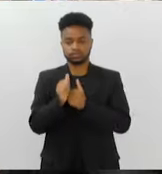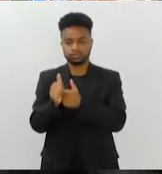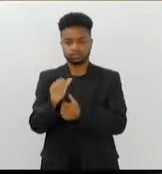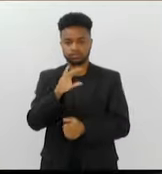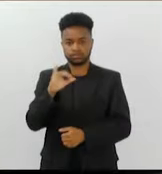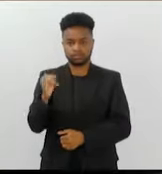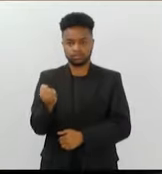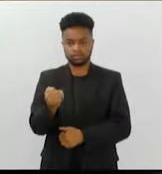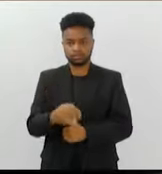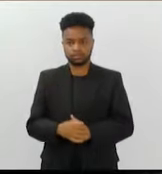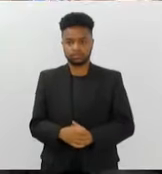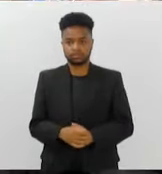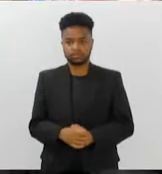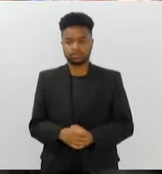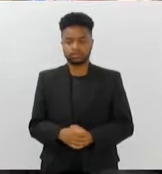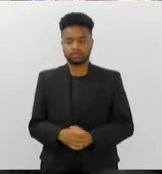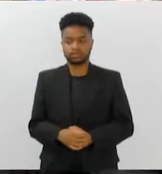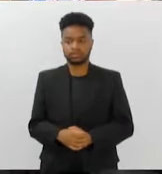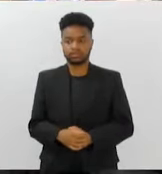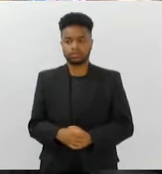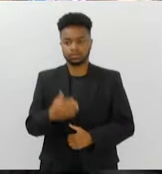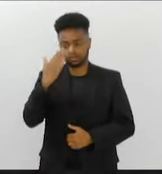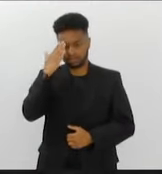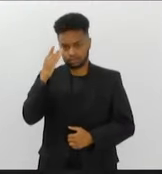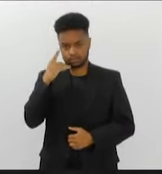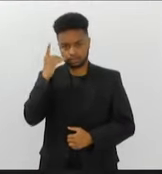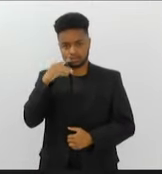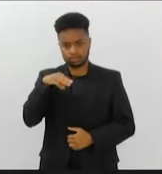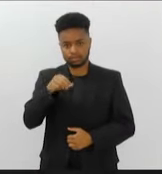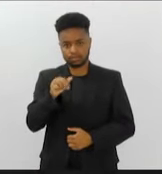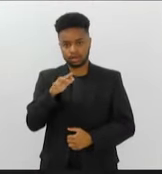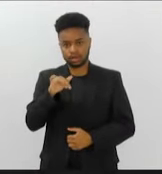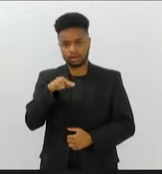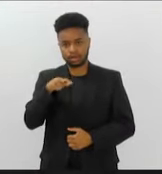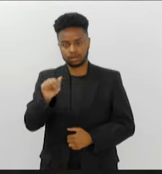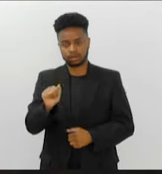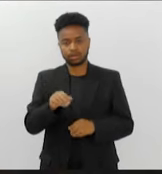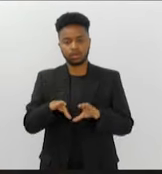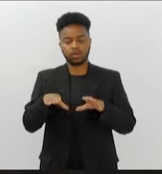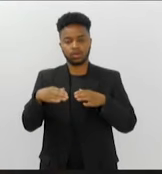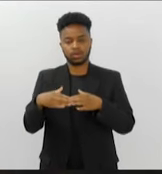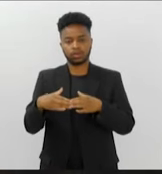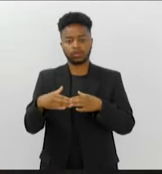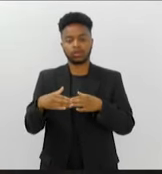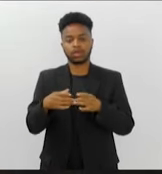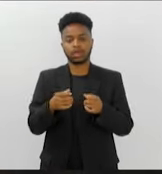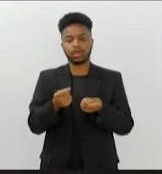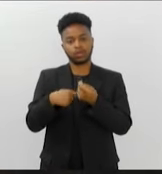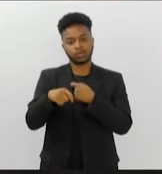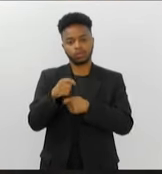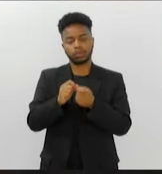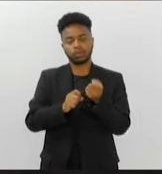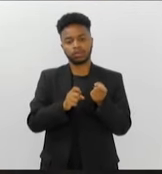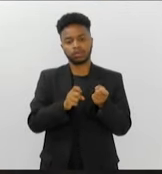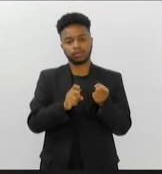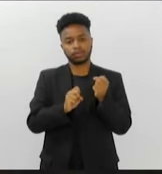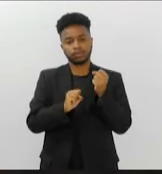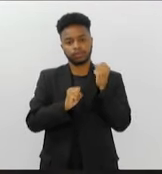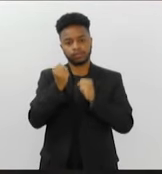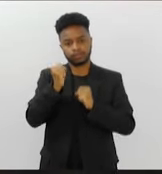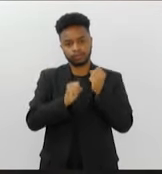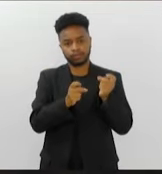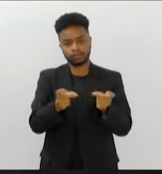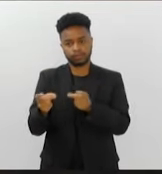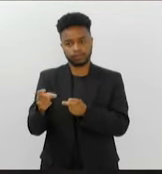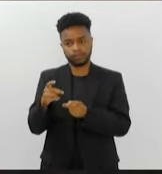Acompanho a CCJ, presidente. Muito obrigado, deputada Marina. Pela Comissão de Economia, Indústria e Comércio, nossa querida